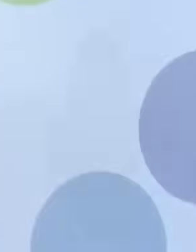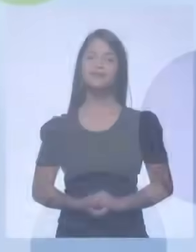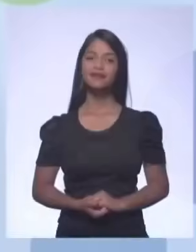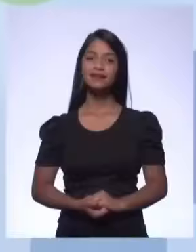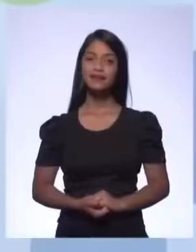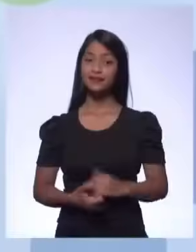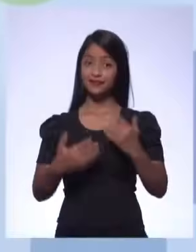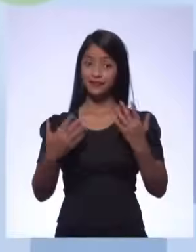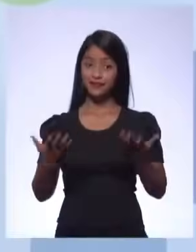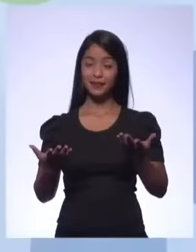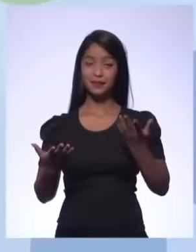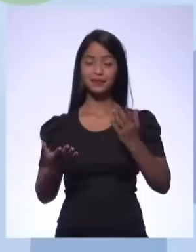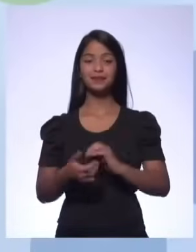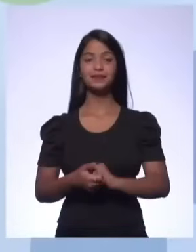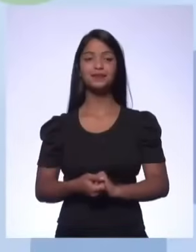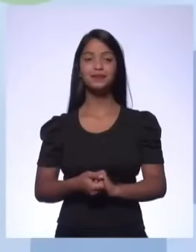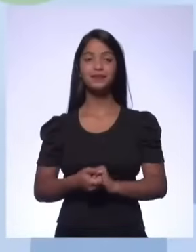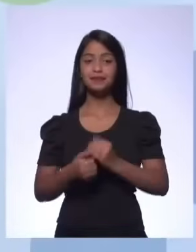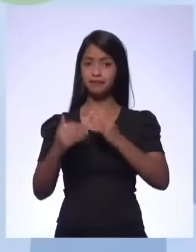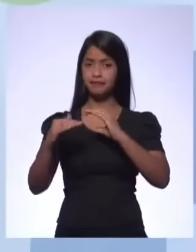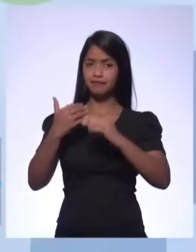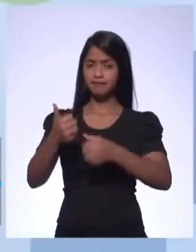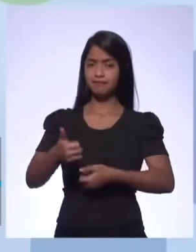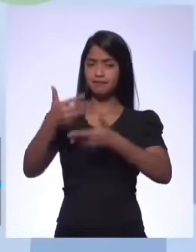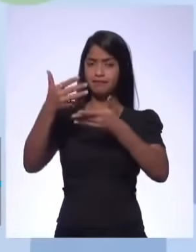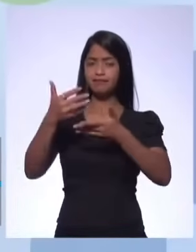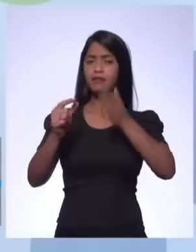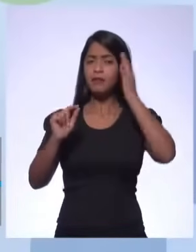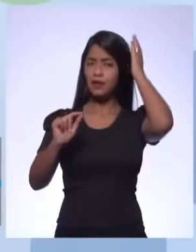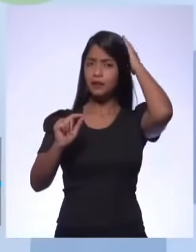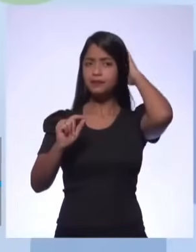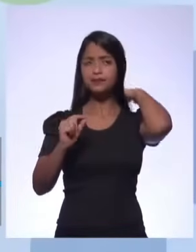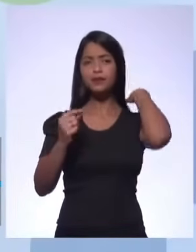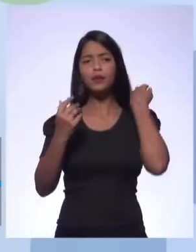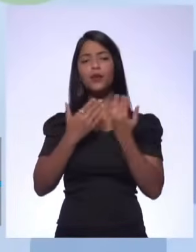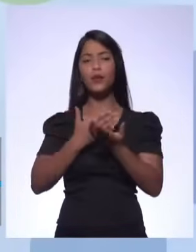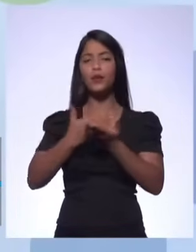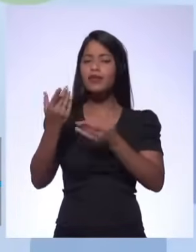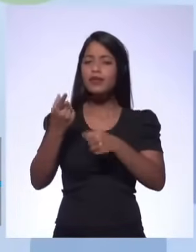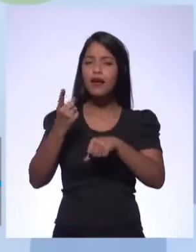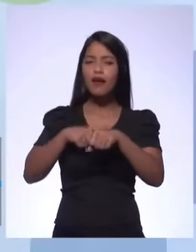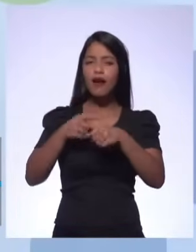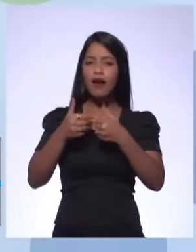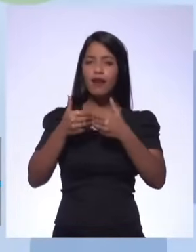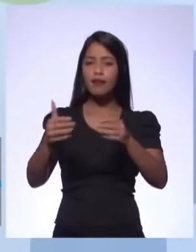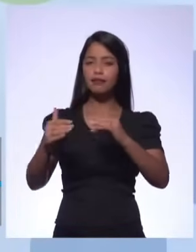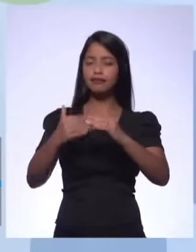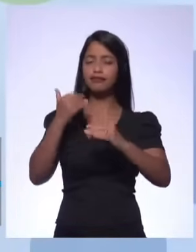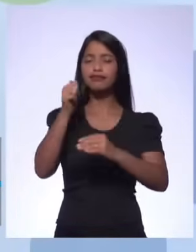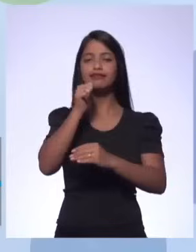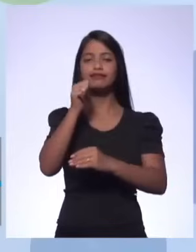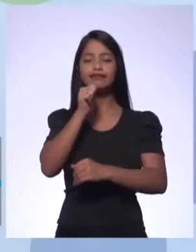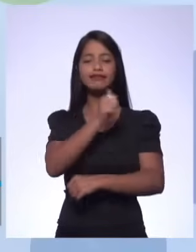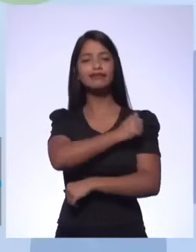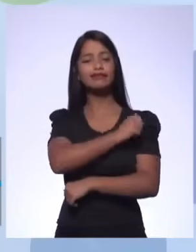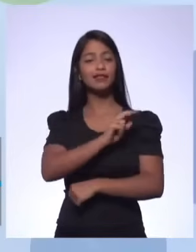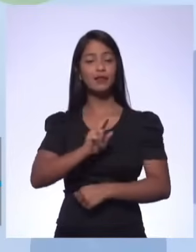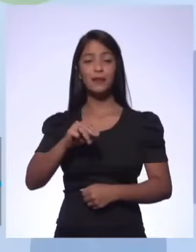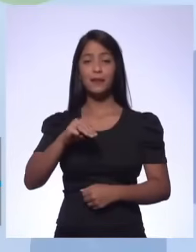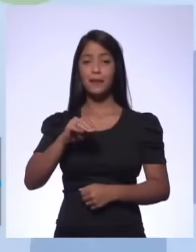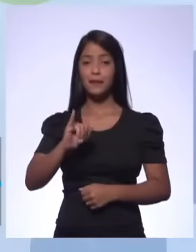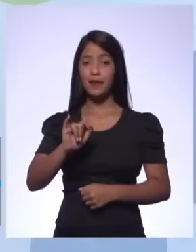Olha, uma das primeiras contribuições aqui foi logo lá no comecinho, lá a gente abriu o chat e já colocou aqui a Milena. É o